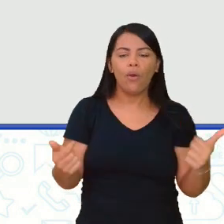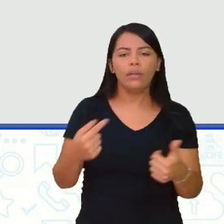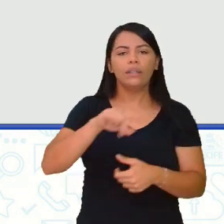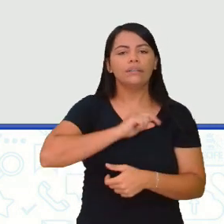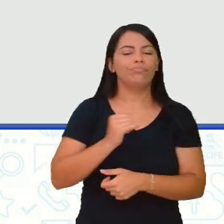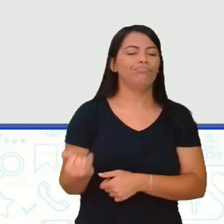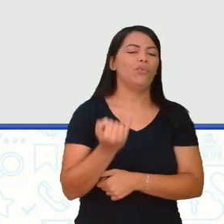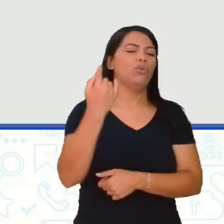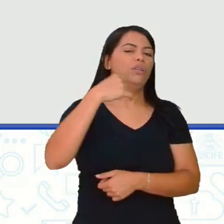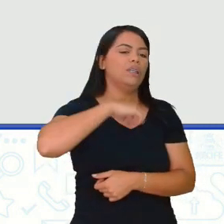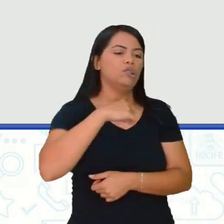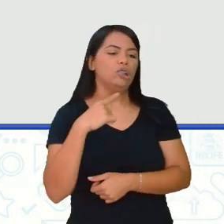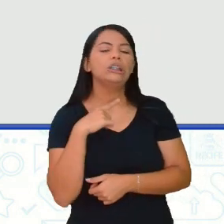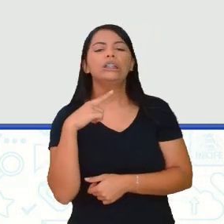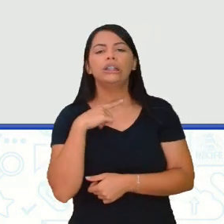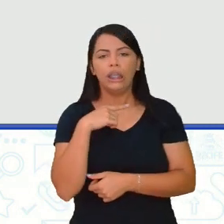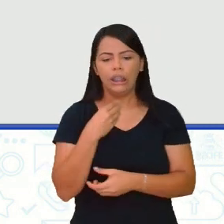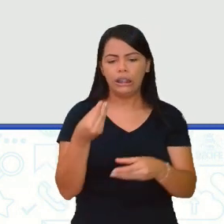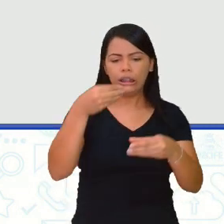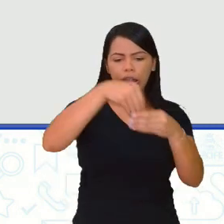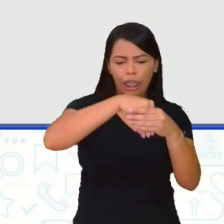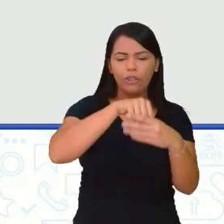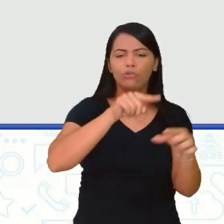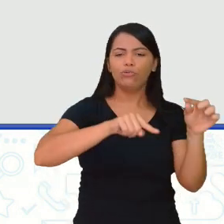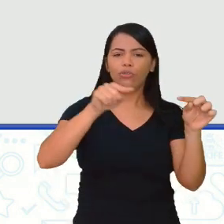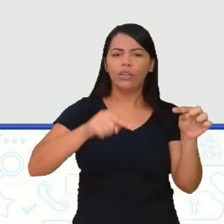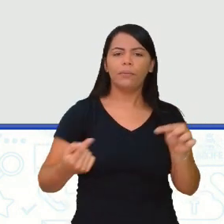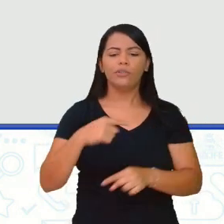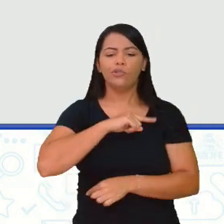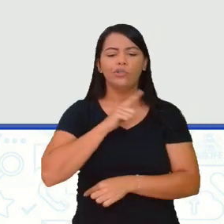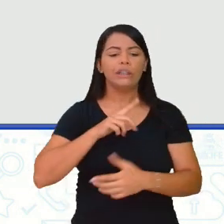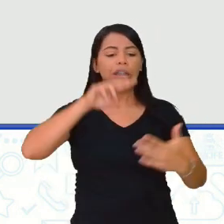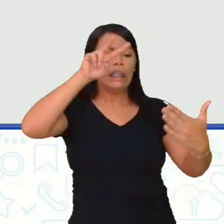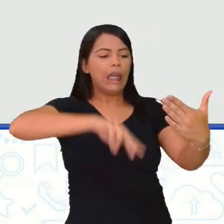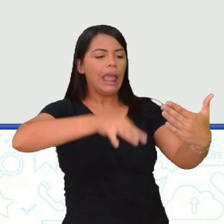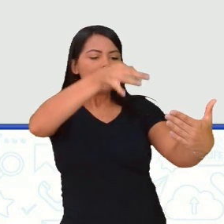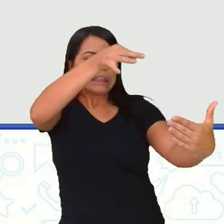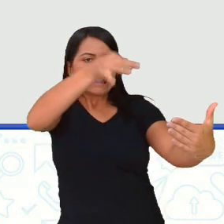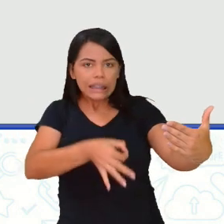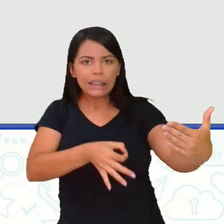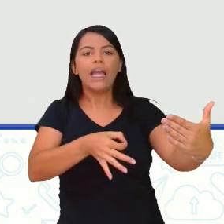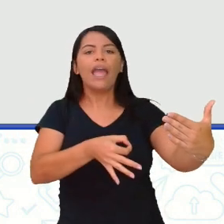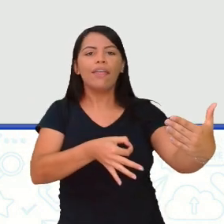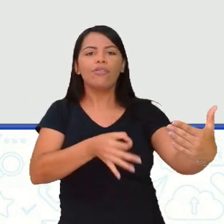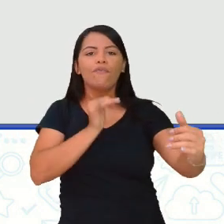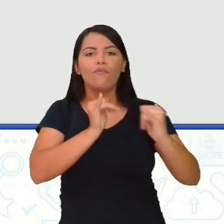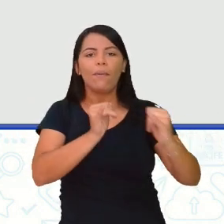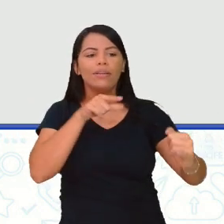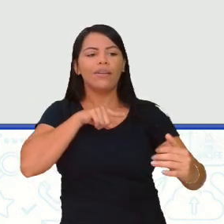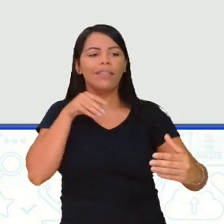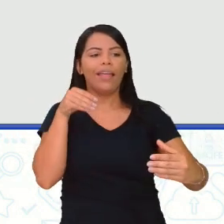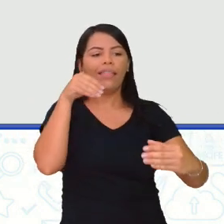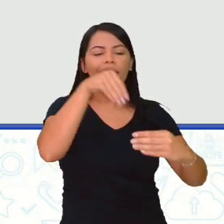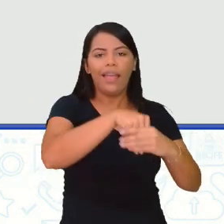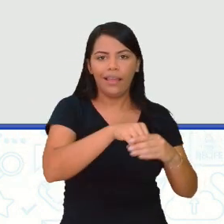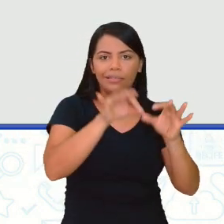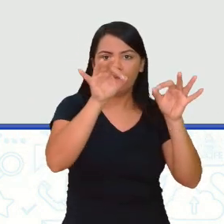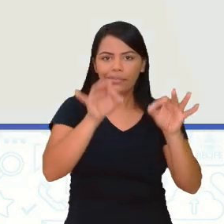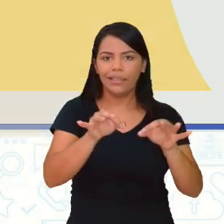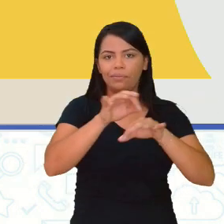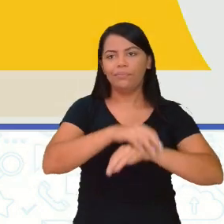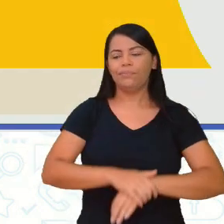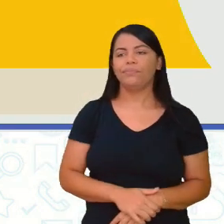gráfico para a gente poder ter uma leitura exata das informações que estão passando